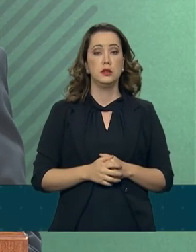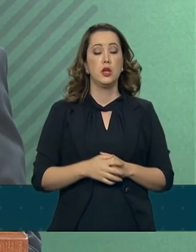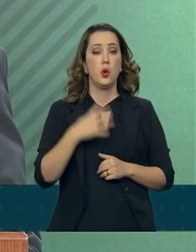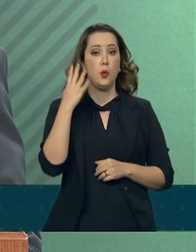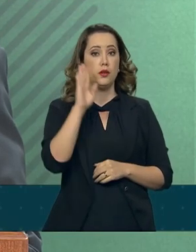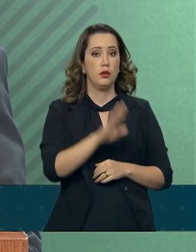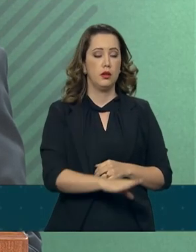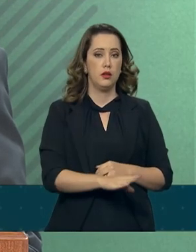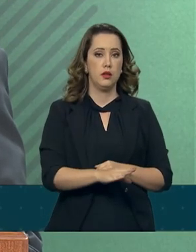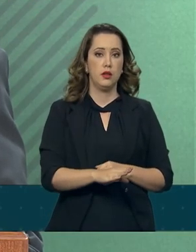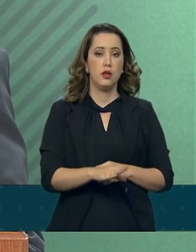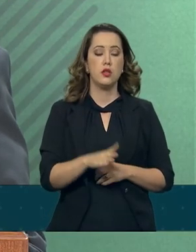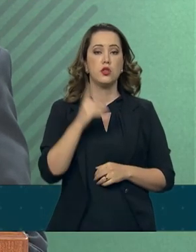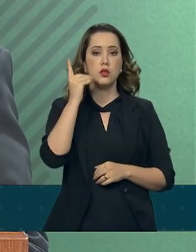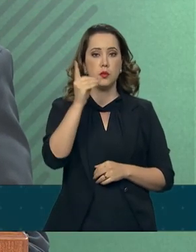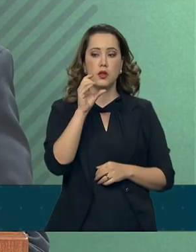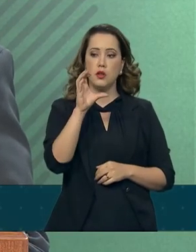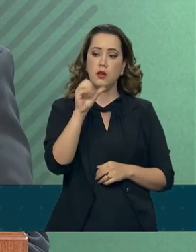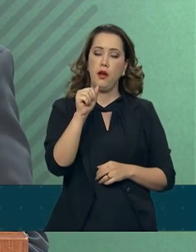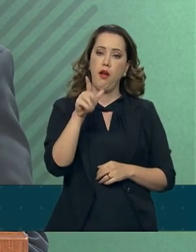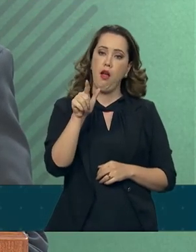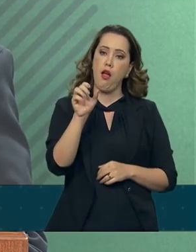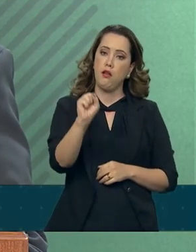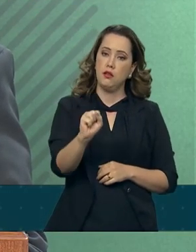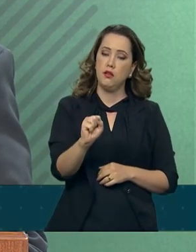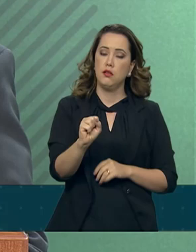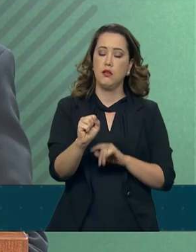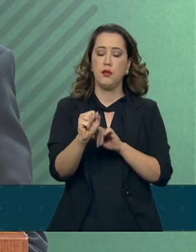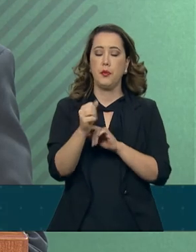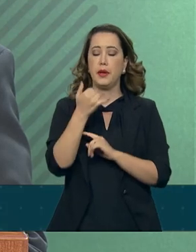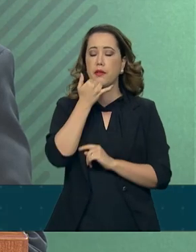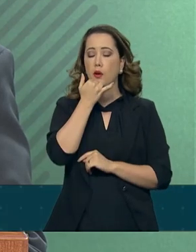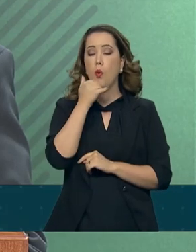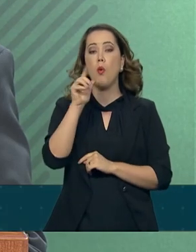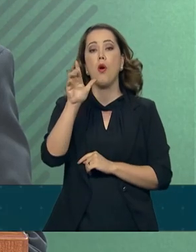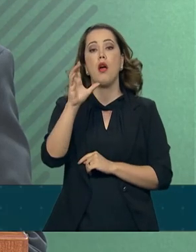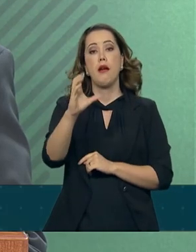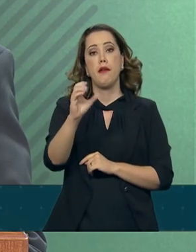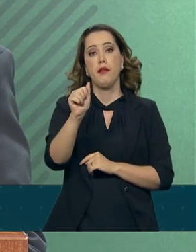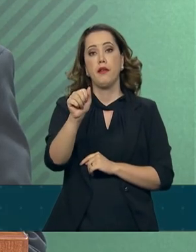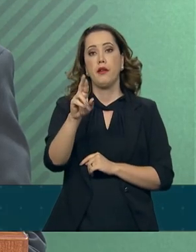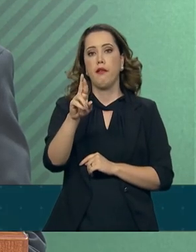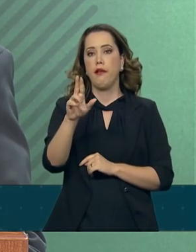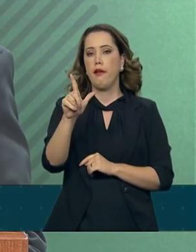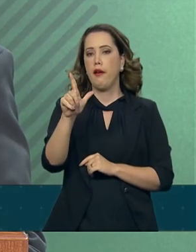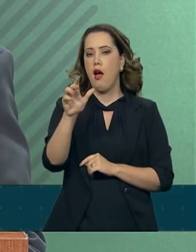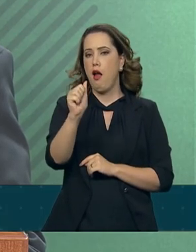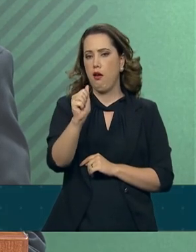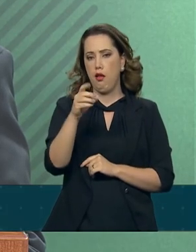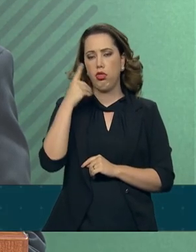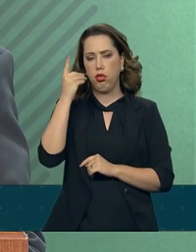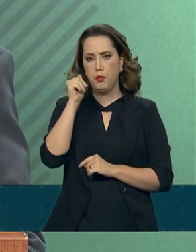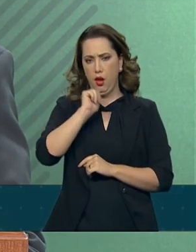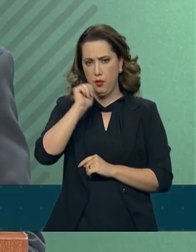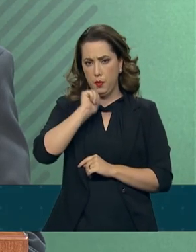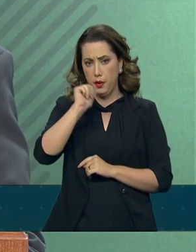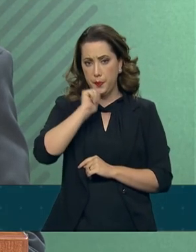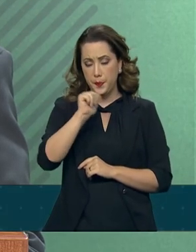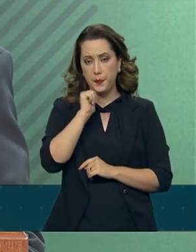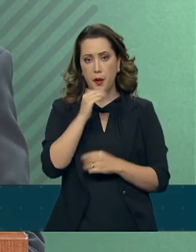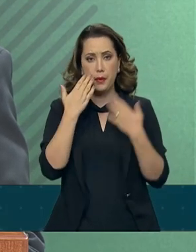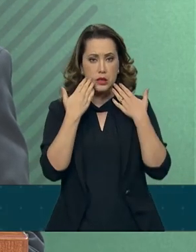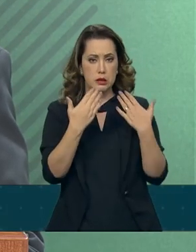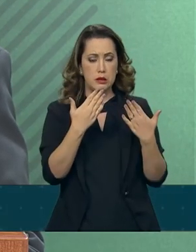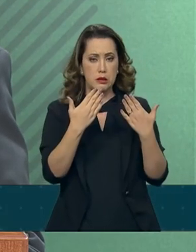carla zambelli foram tratados projetos que estão sob apreciação no congresso